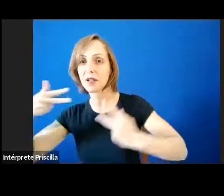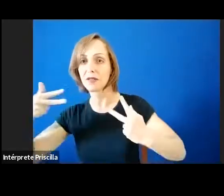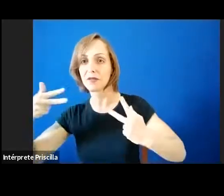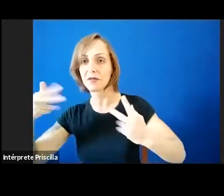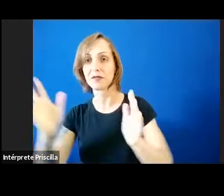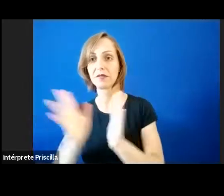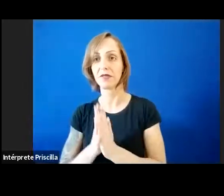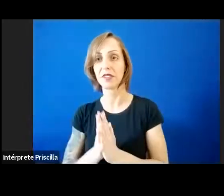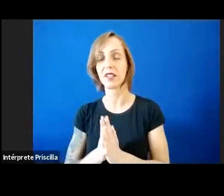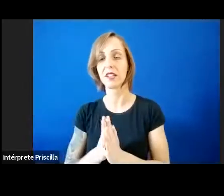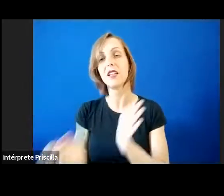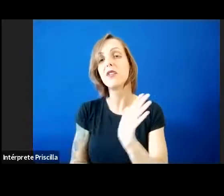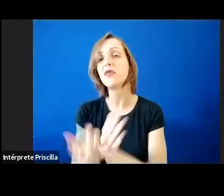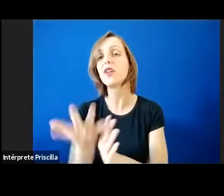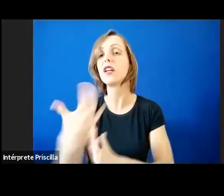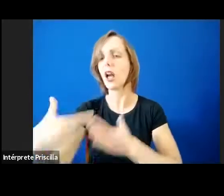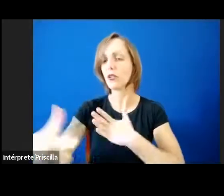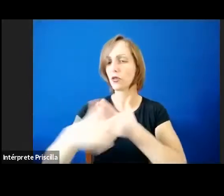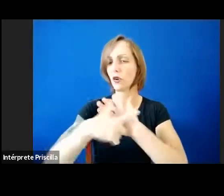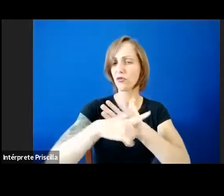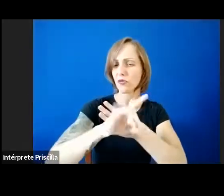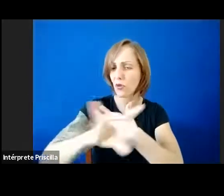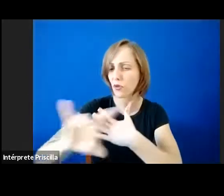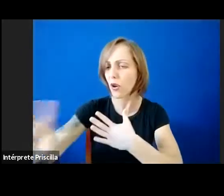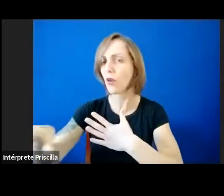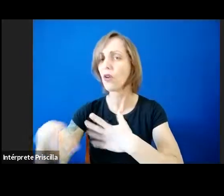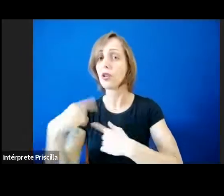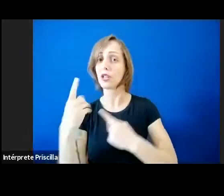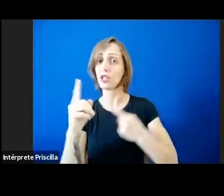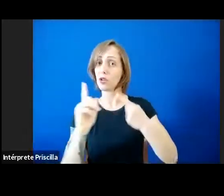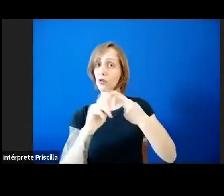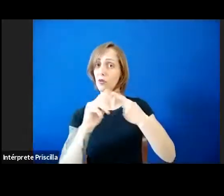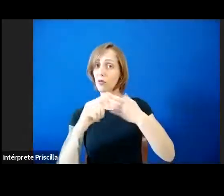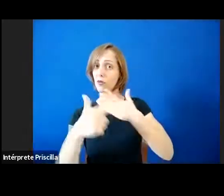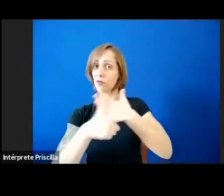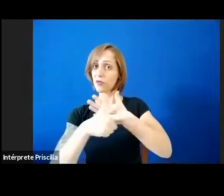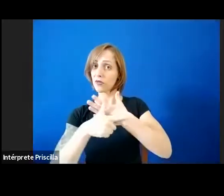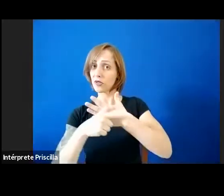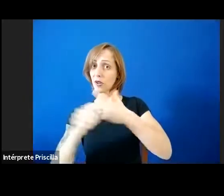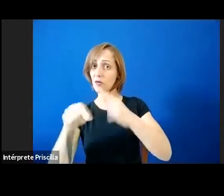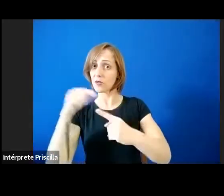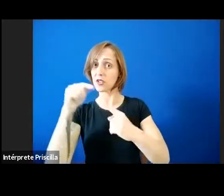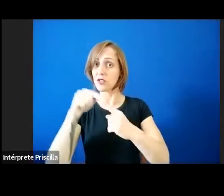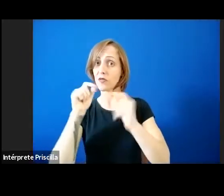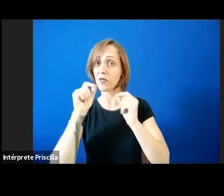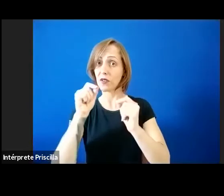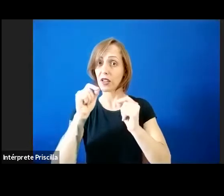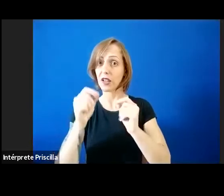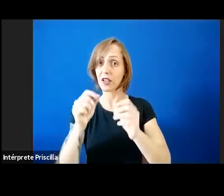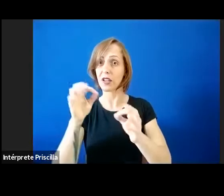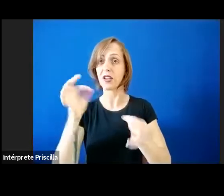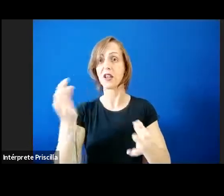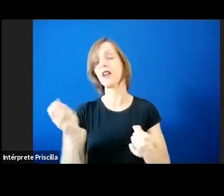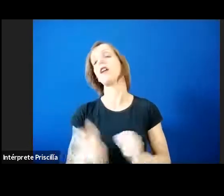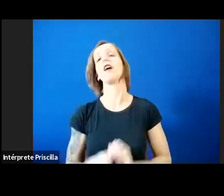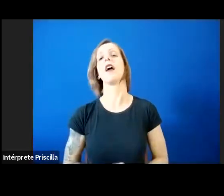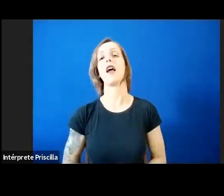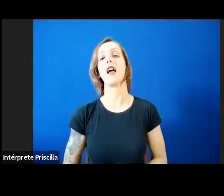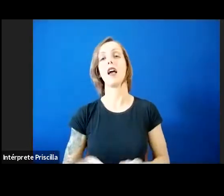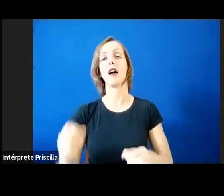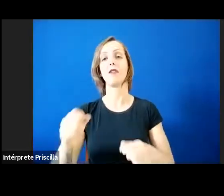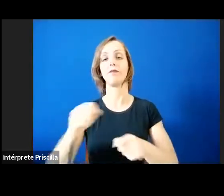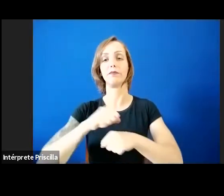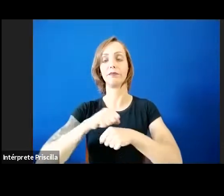sua função, né? E uma delas é expandir as sementes, né? As sementes da terra, seja